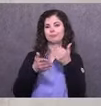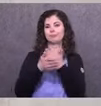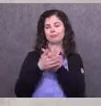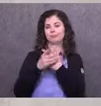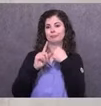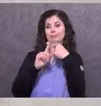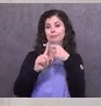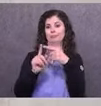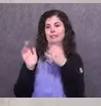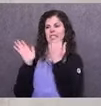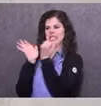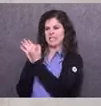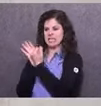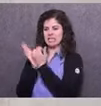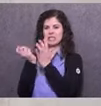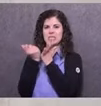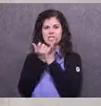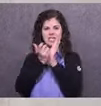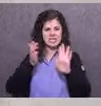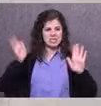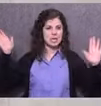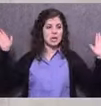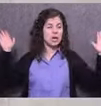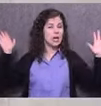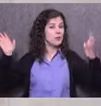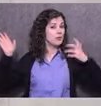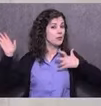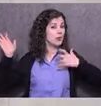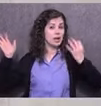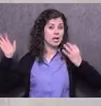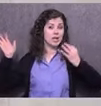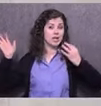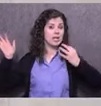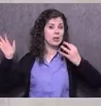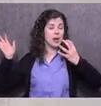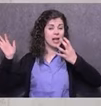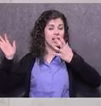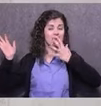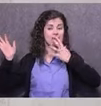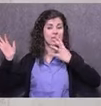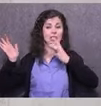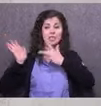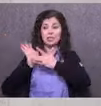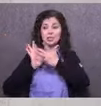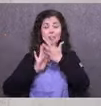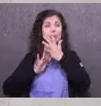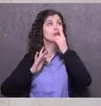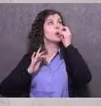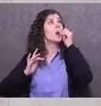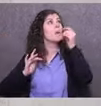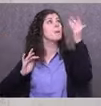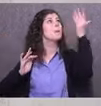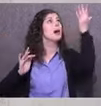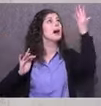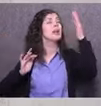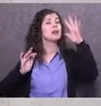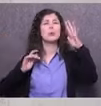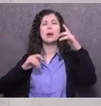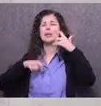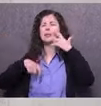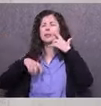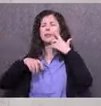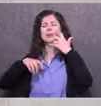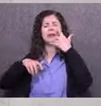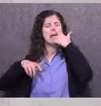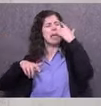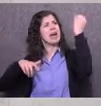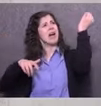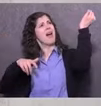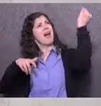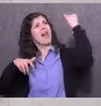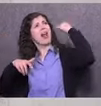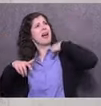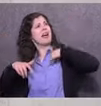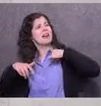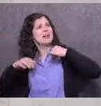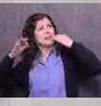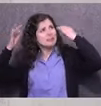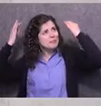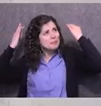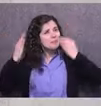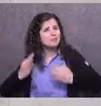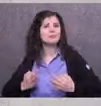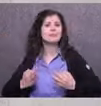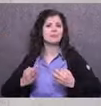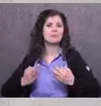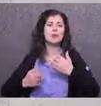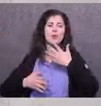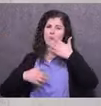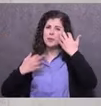angústia que Jesus eleva ao Pai na hora do extremo abandono.